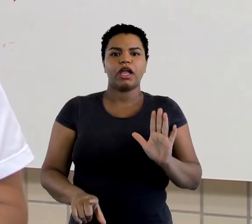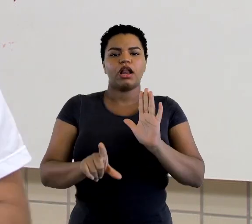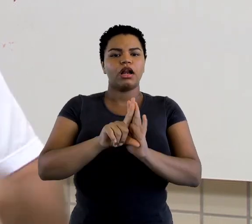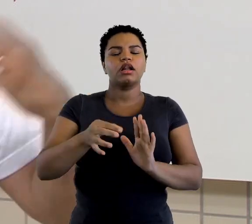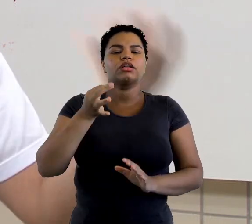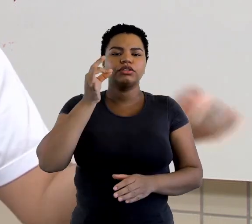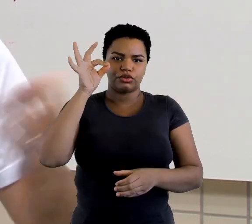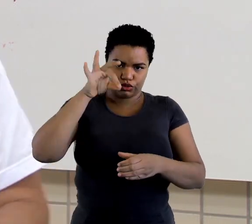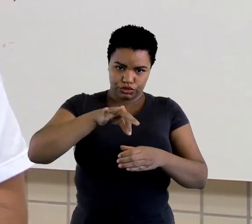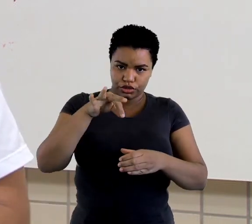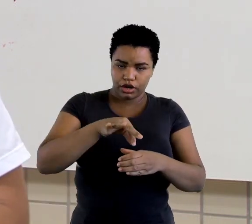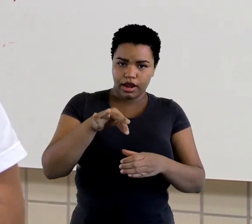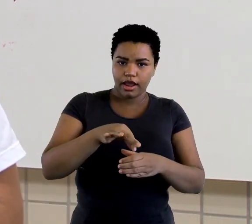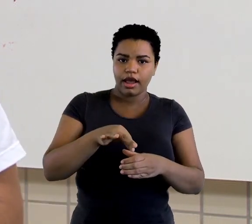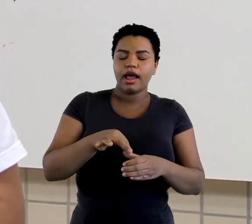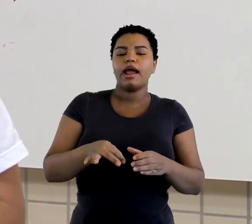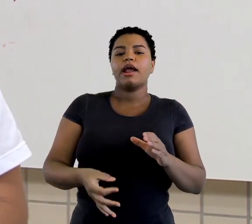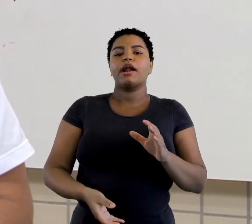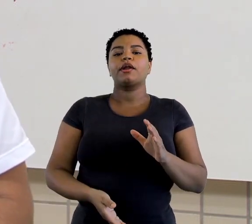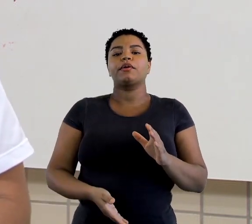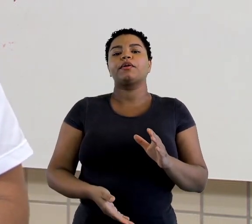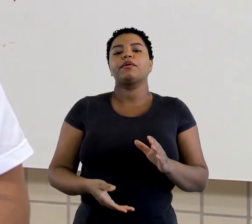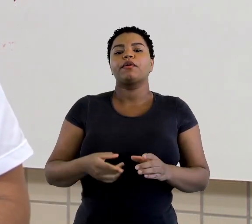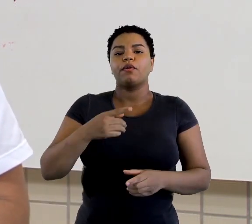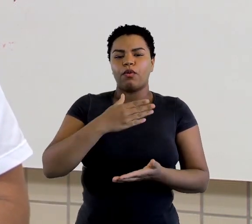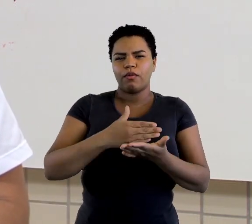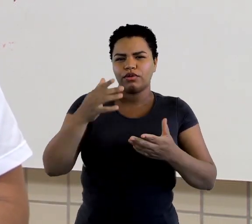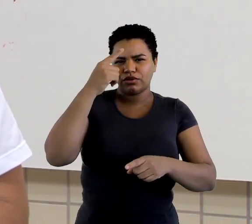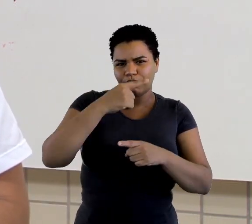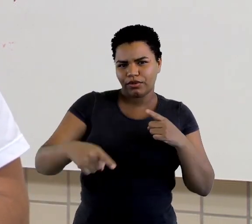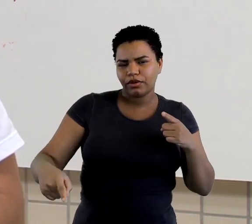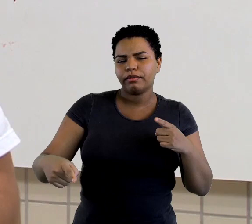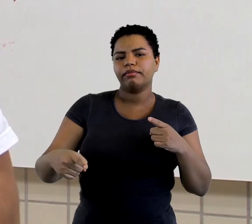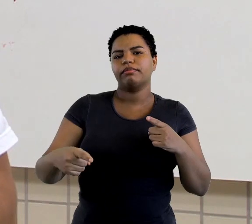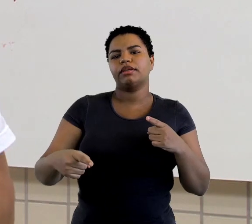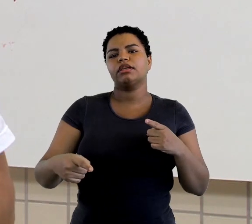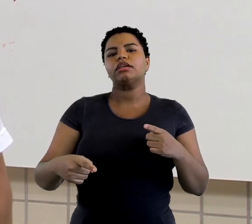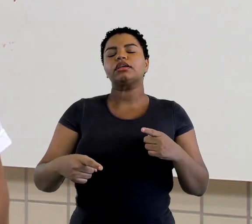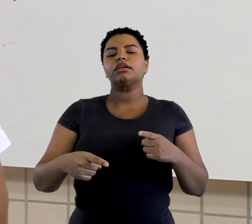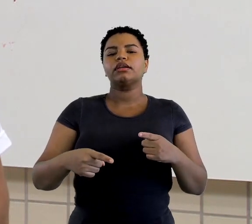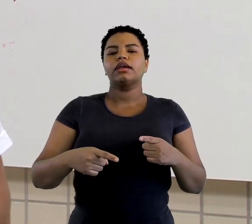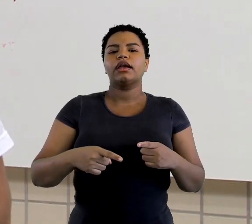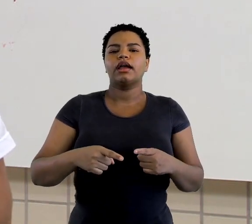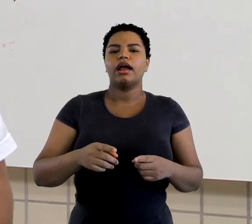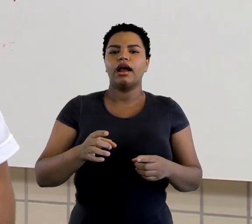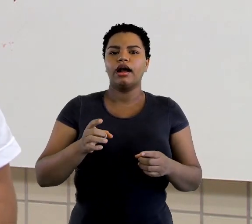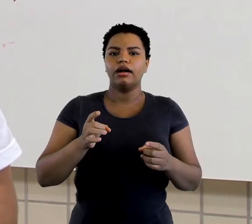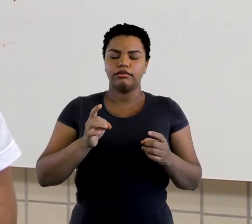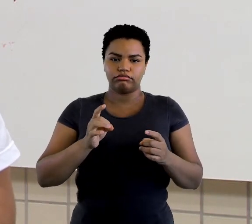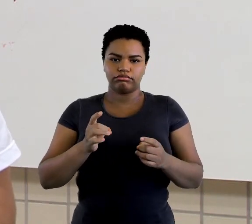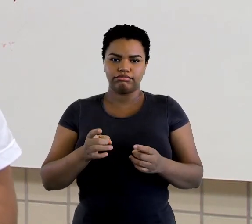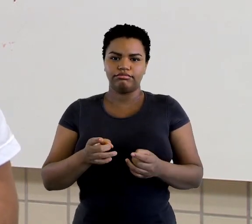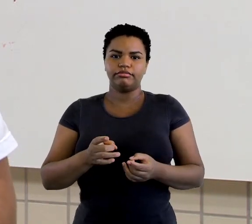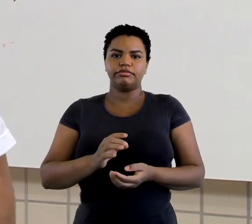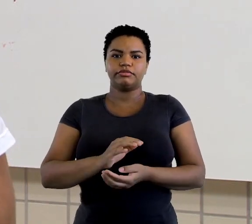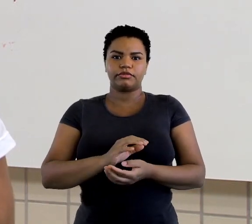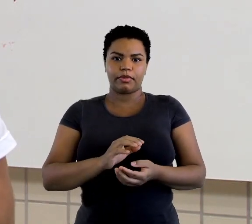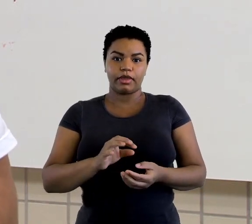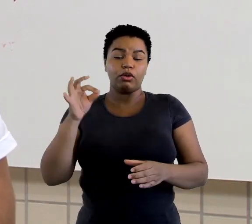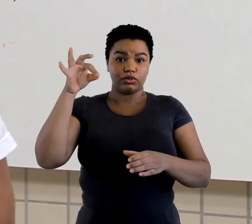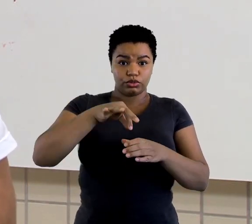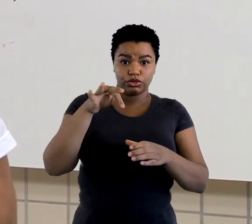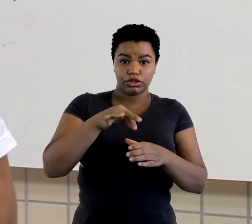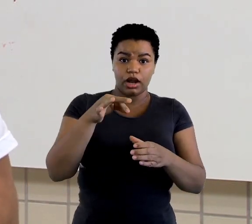do chá pelos colonos do Novo Mundo. Agora, o chá seria produzido por quem? O chá